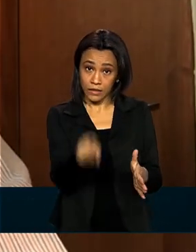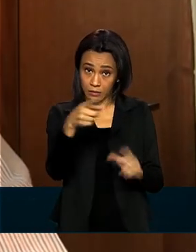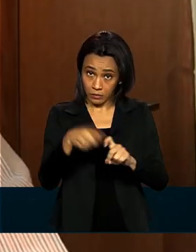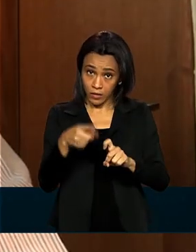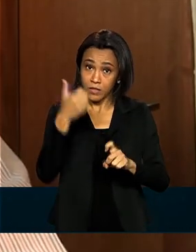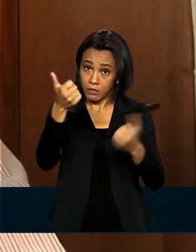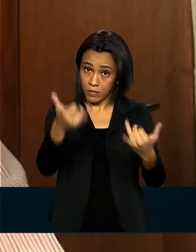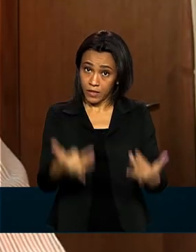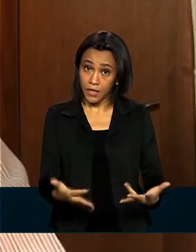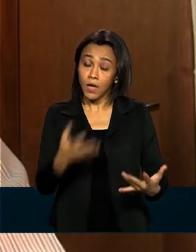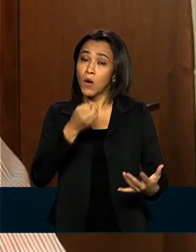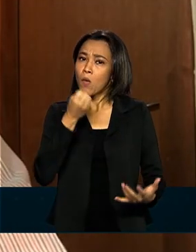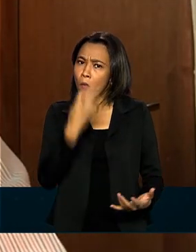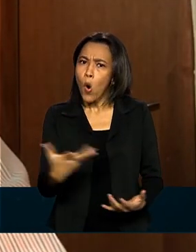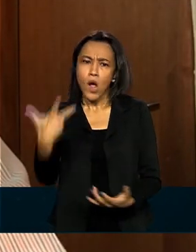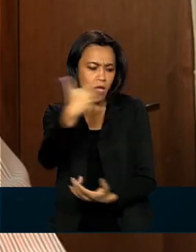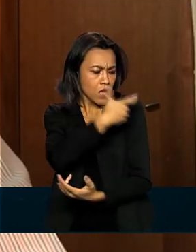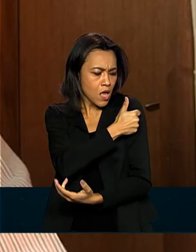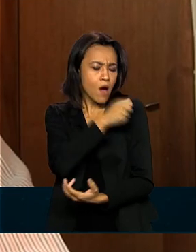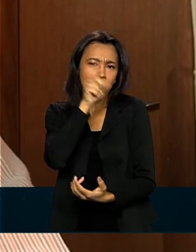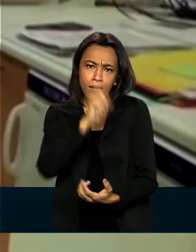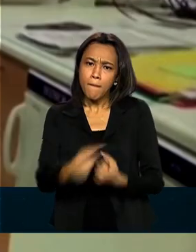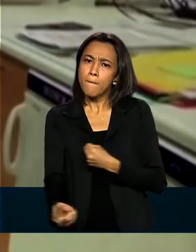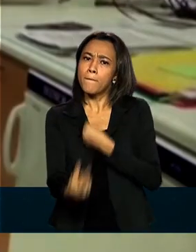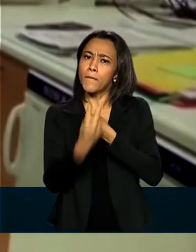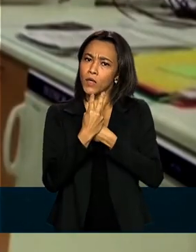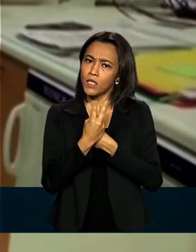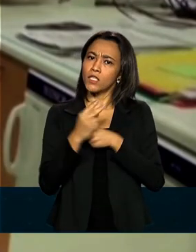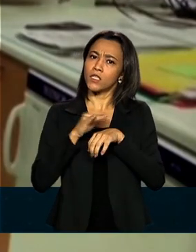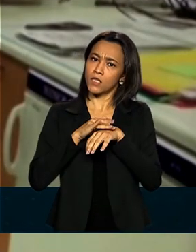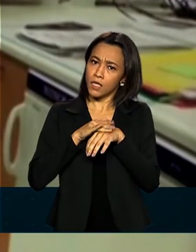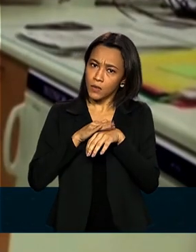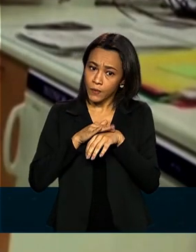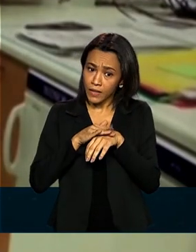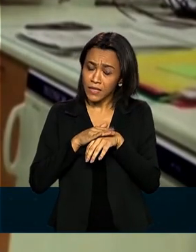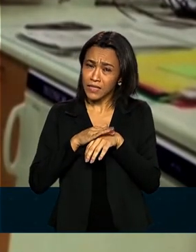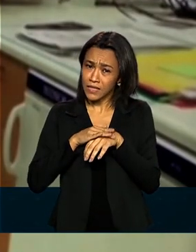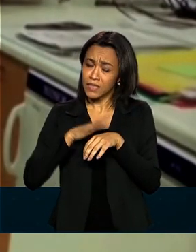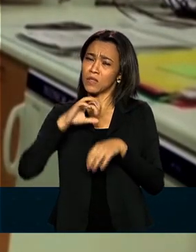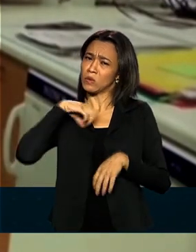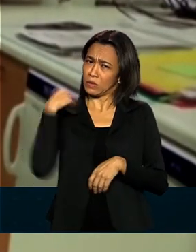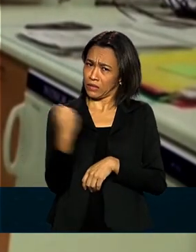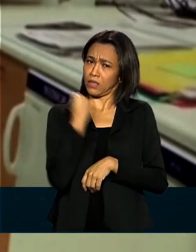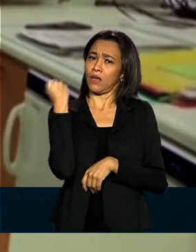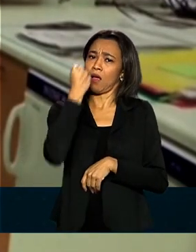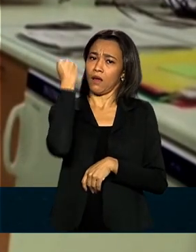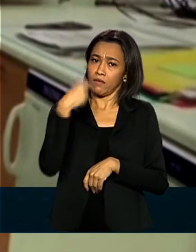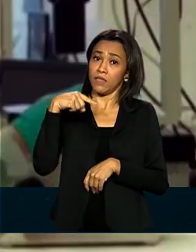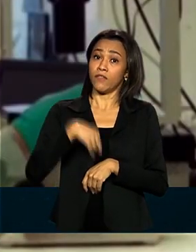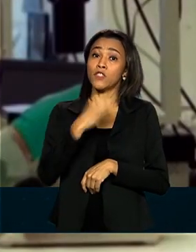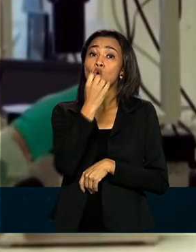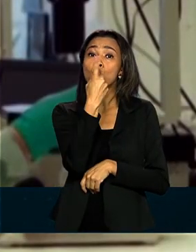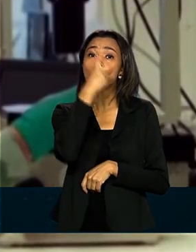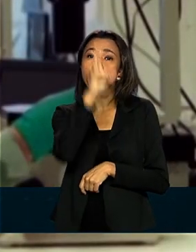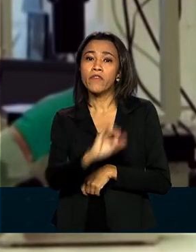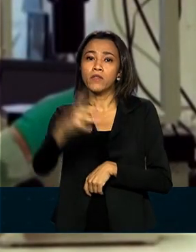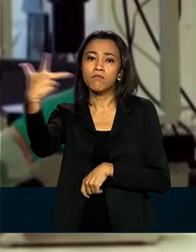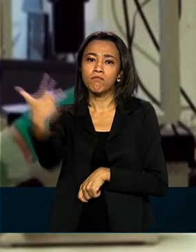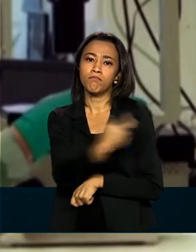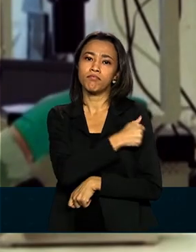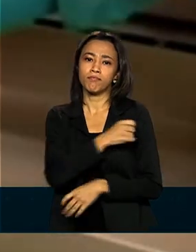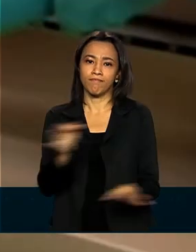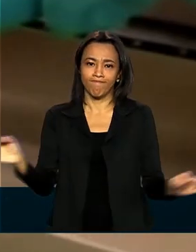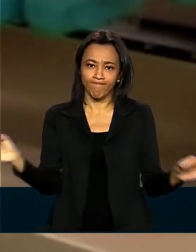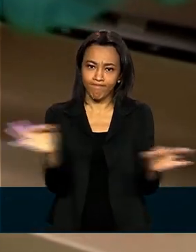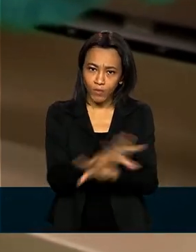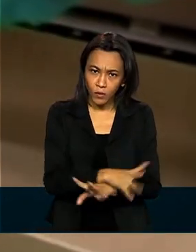vacina que protegesse as pessoas da doença, dos casos graves e que fosse uma dose única para quebrar